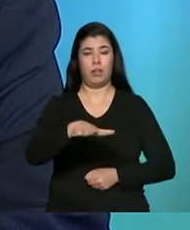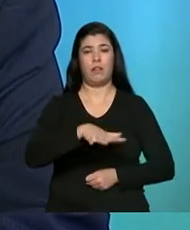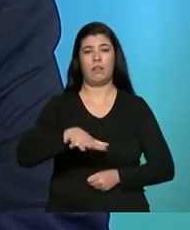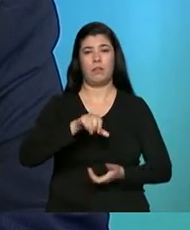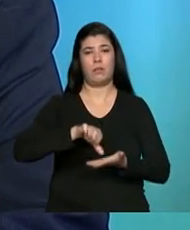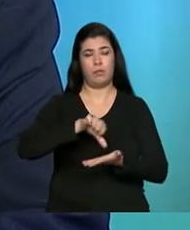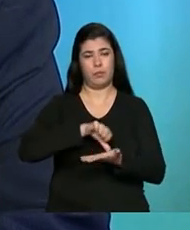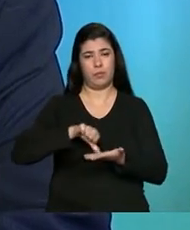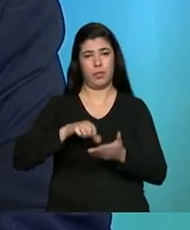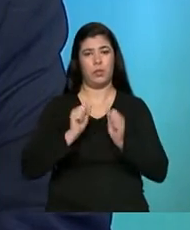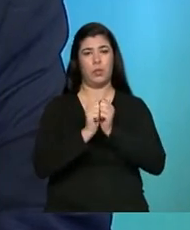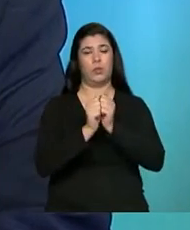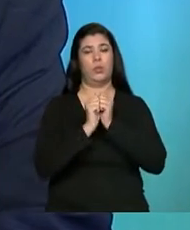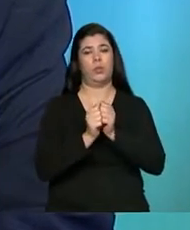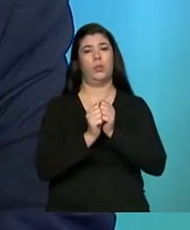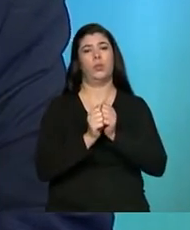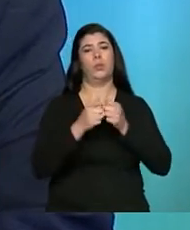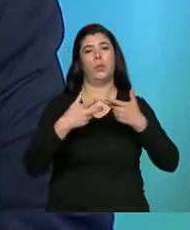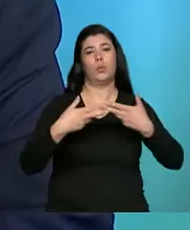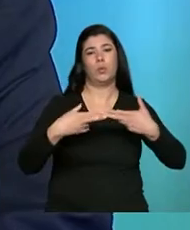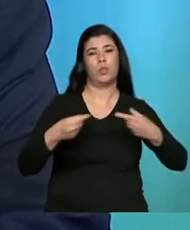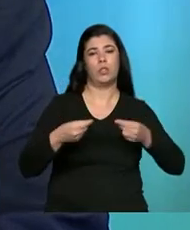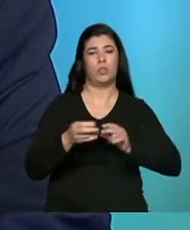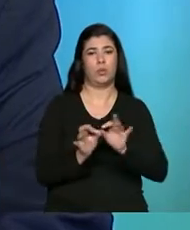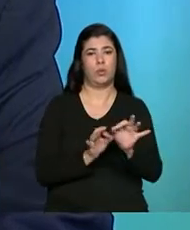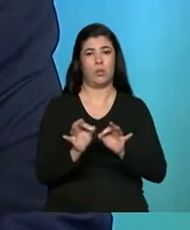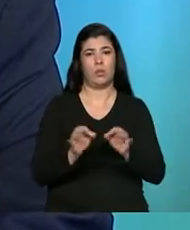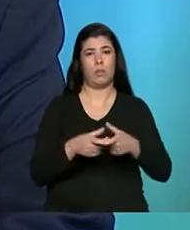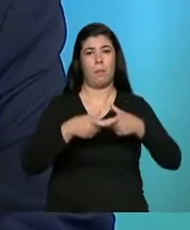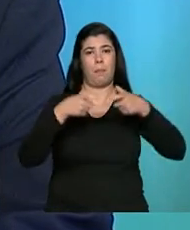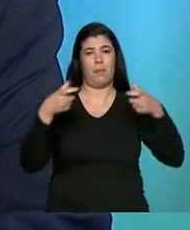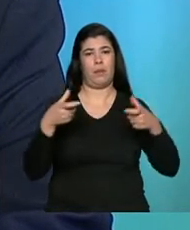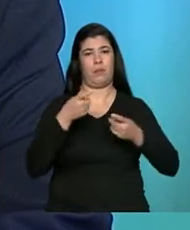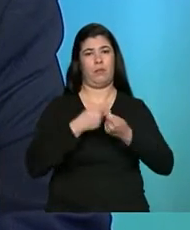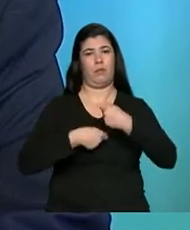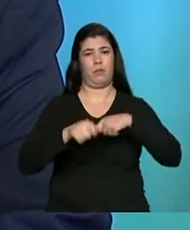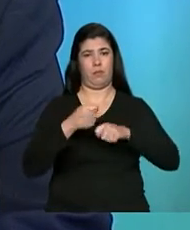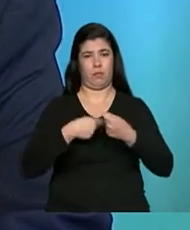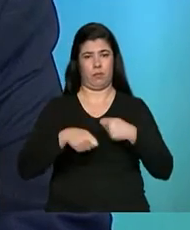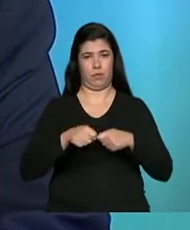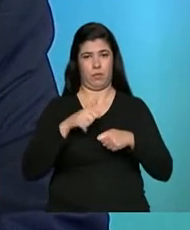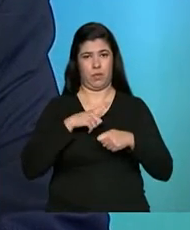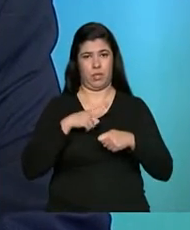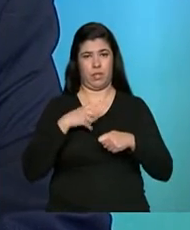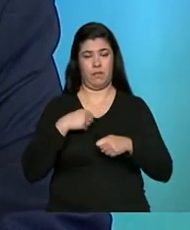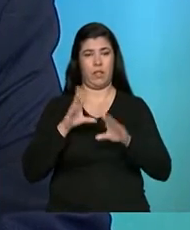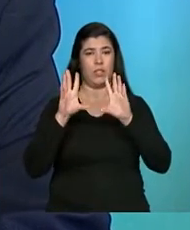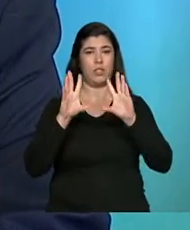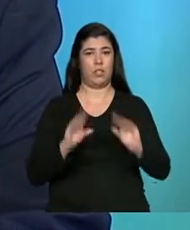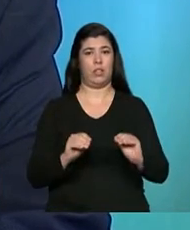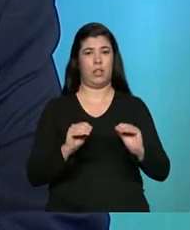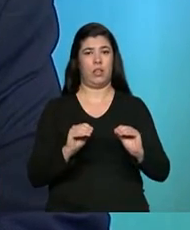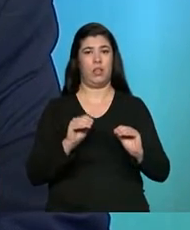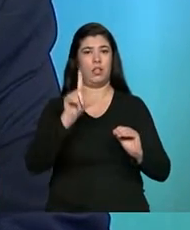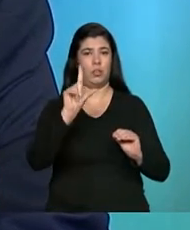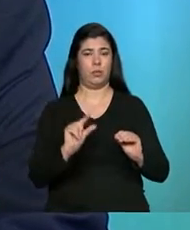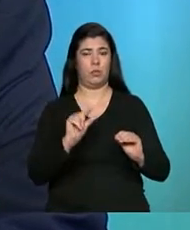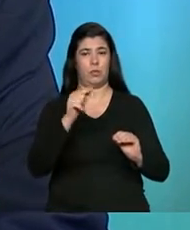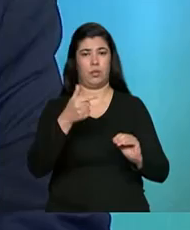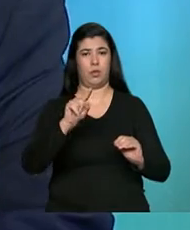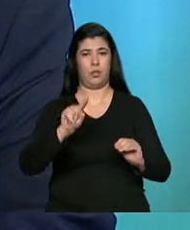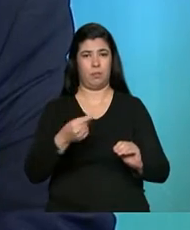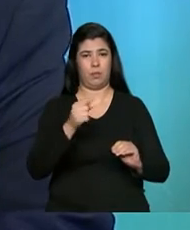juntamente com as questões conjunturais da macroeconomia o desligamento de dois mil megawatts médios de